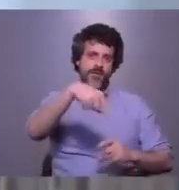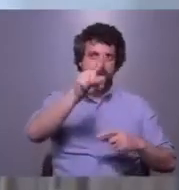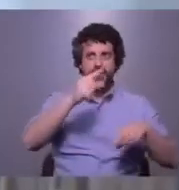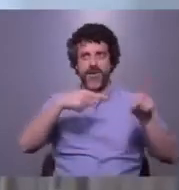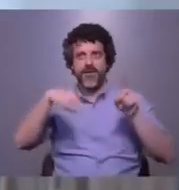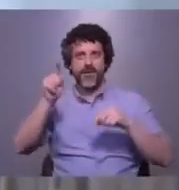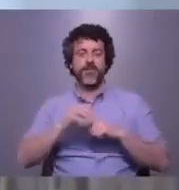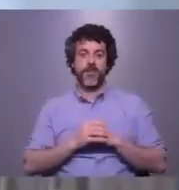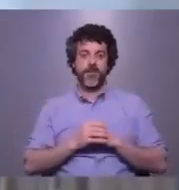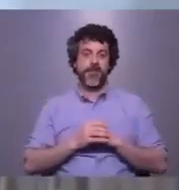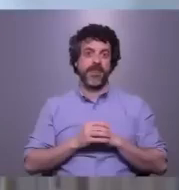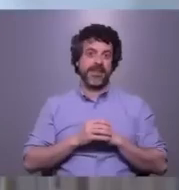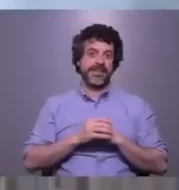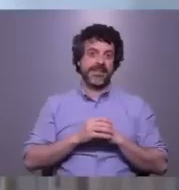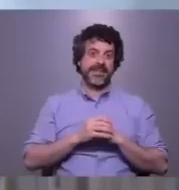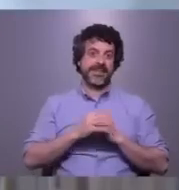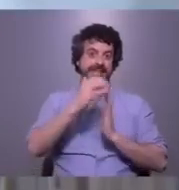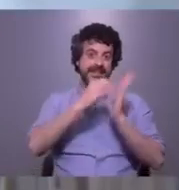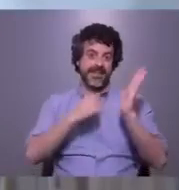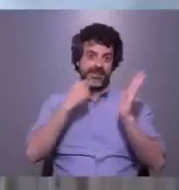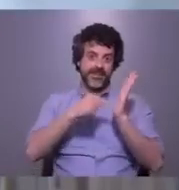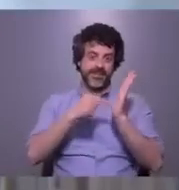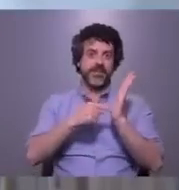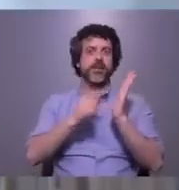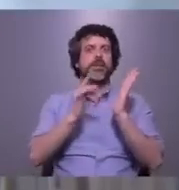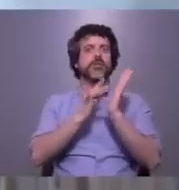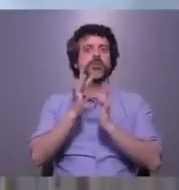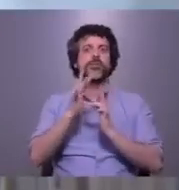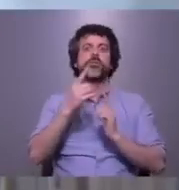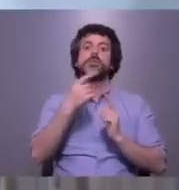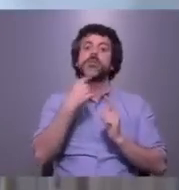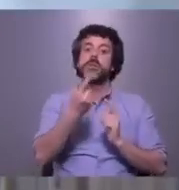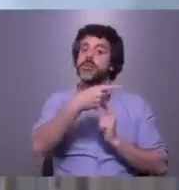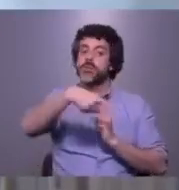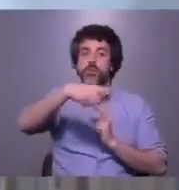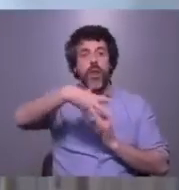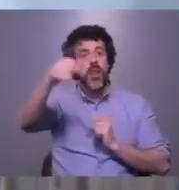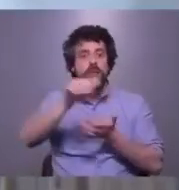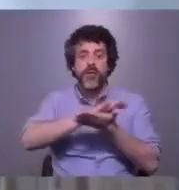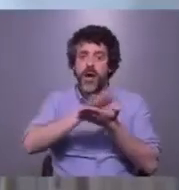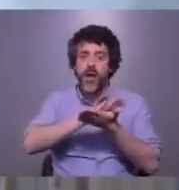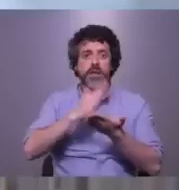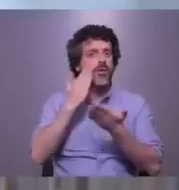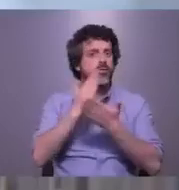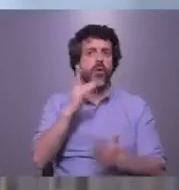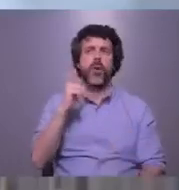Dizia-nos o evangelista que Jesus ordenou-lhes que nada levassem para o caminho a não ser um bastão para